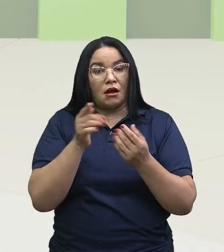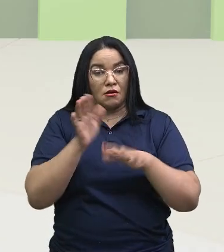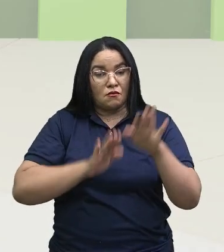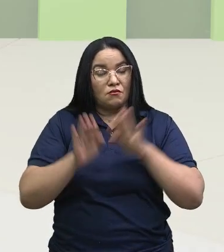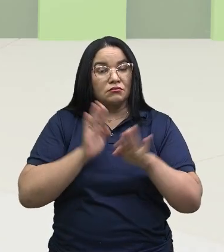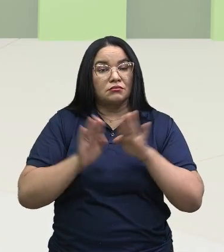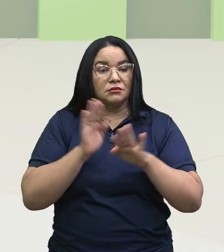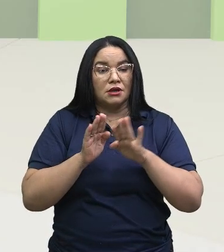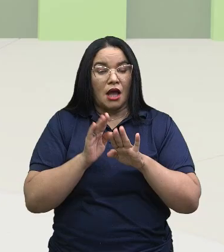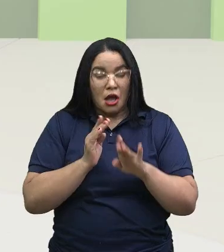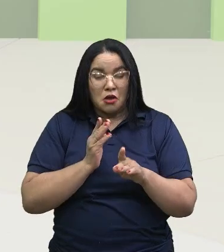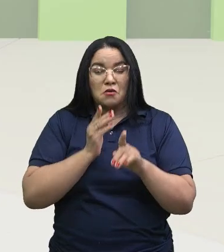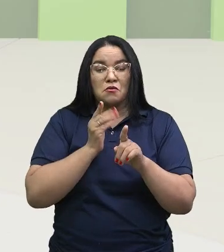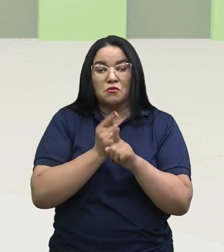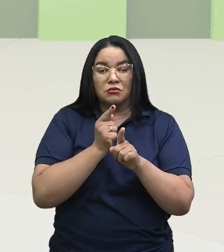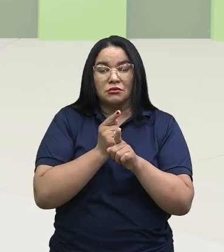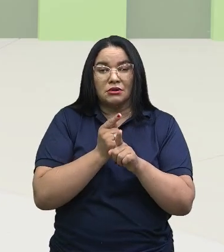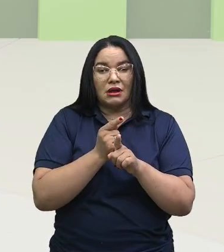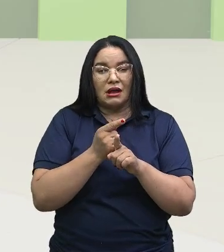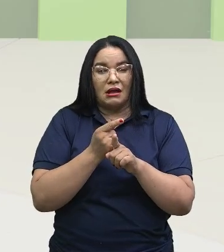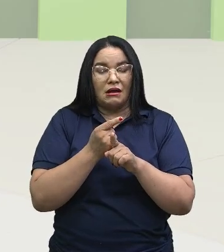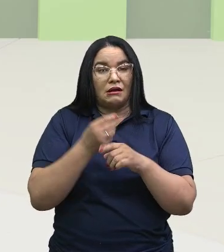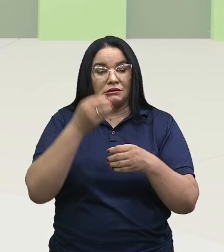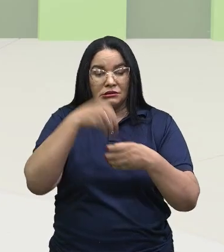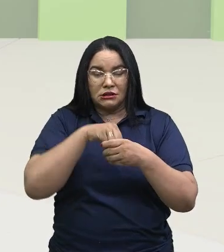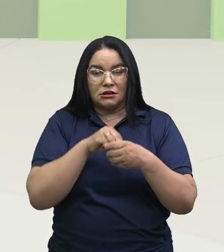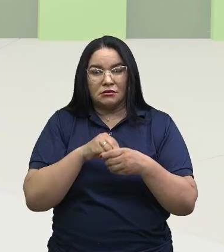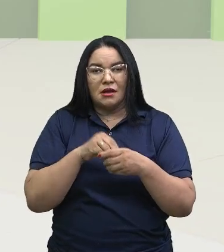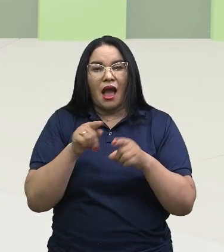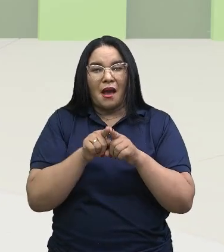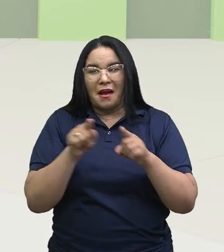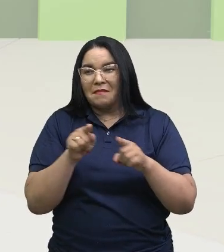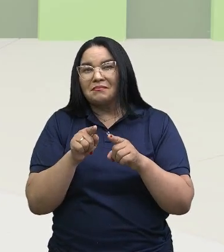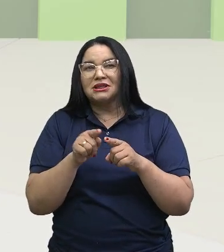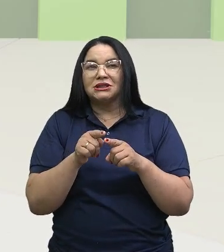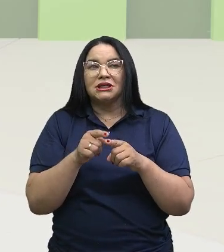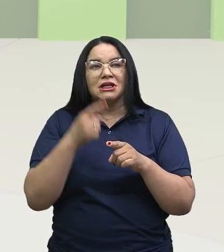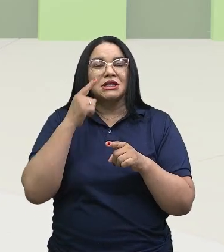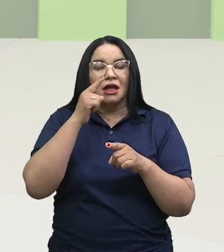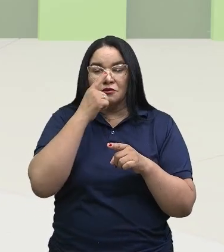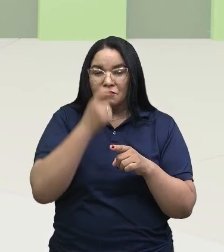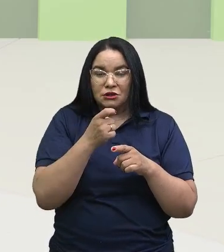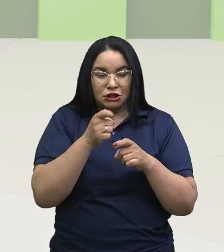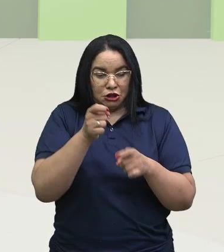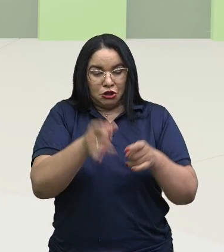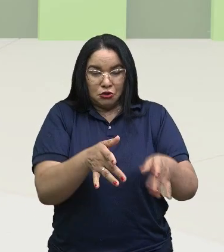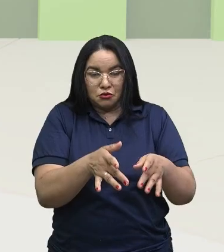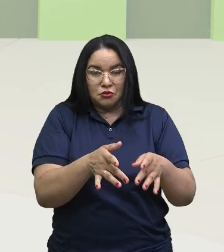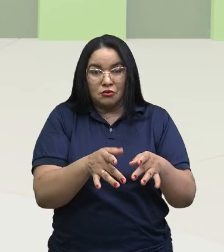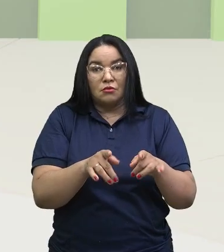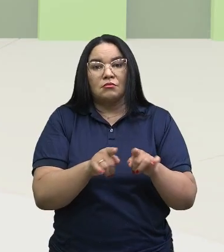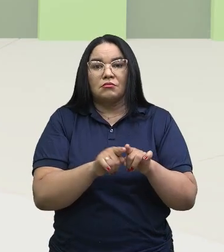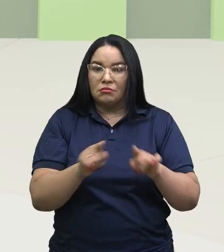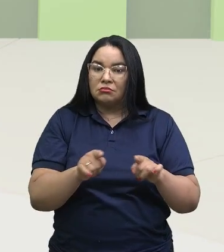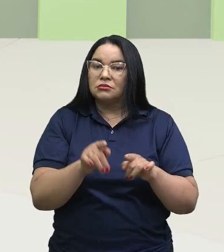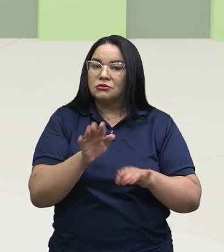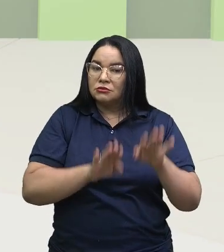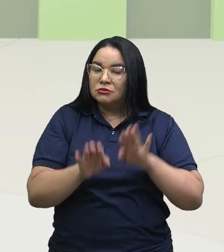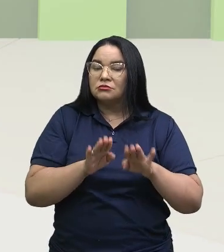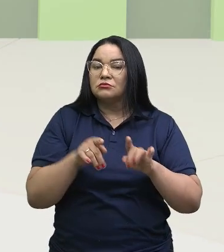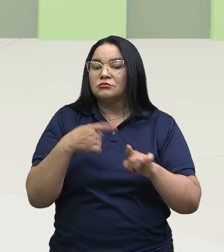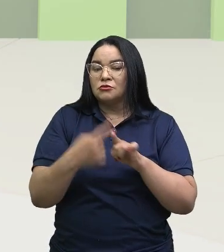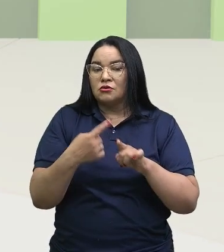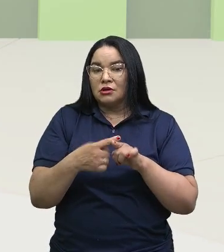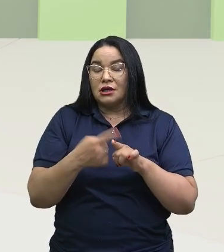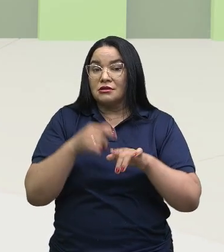equipamento. Ah, mas, professor, esse equipamento estava no lixão. Exatamente, mas em determinada situação pode